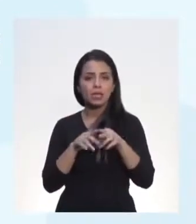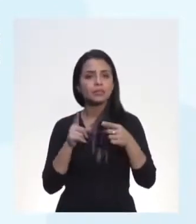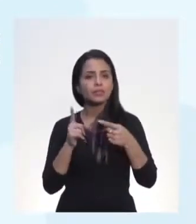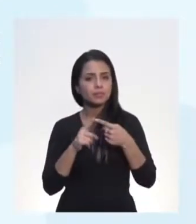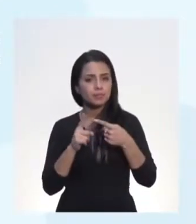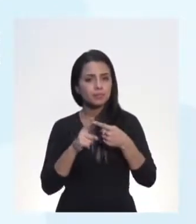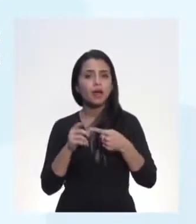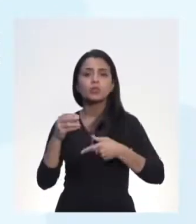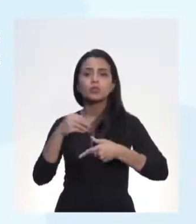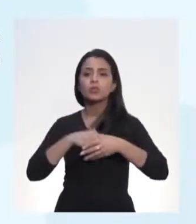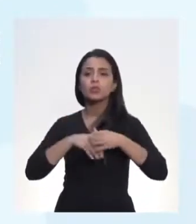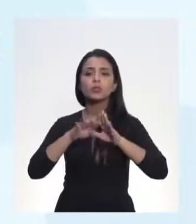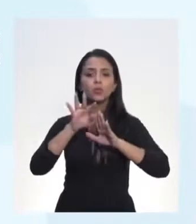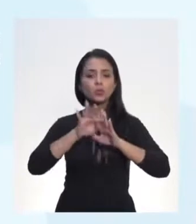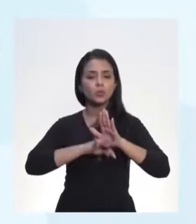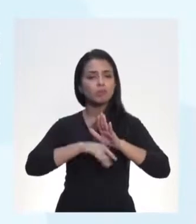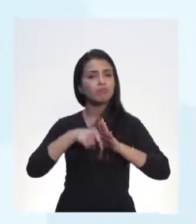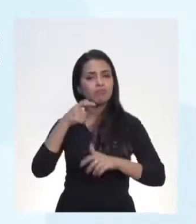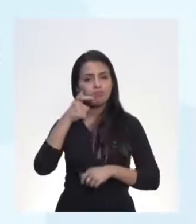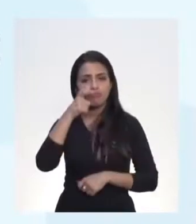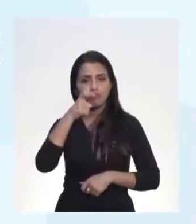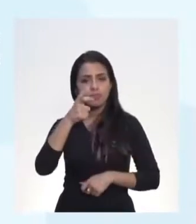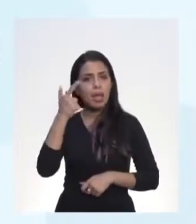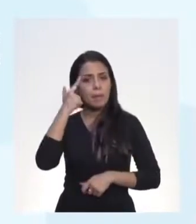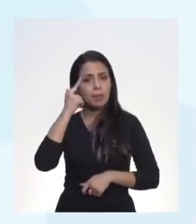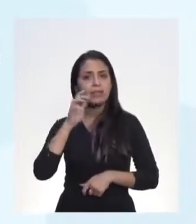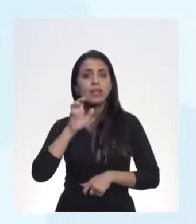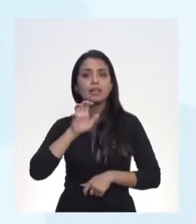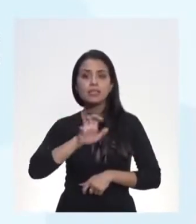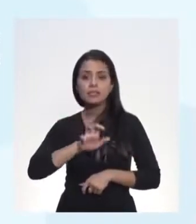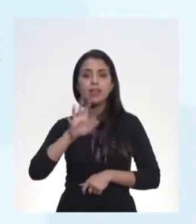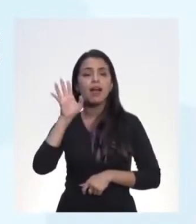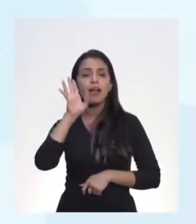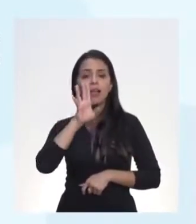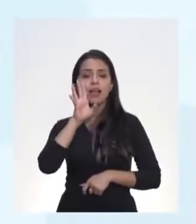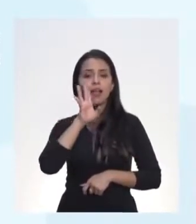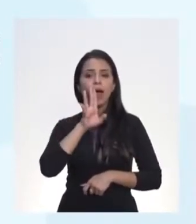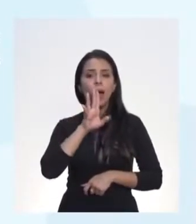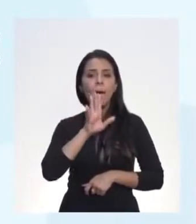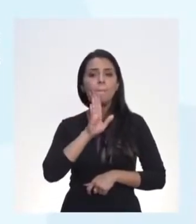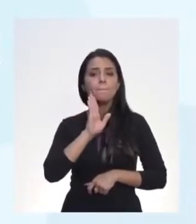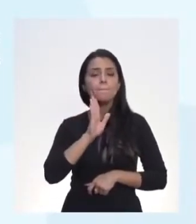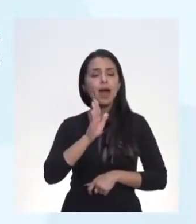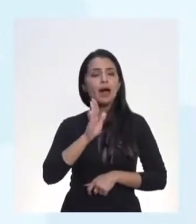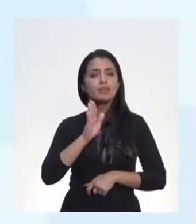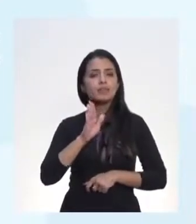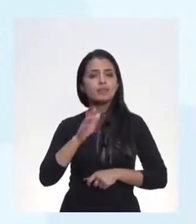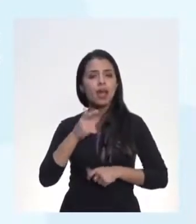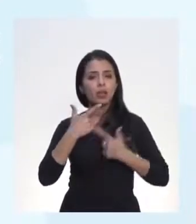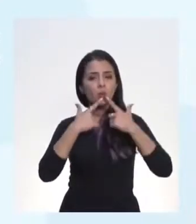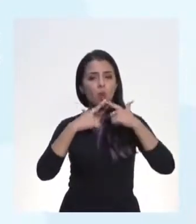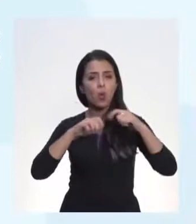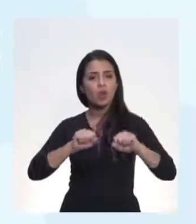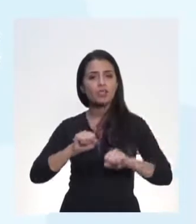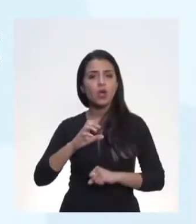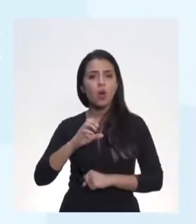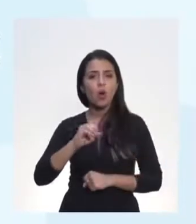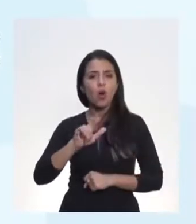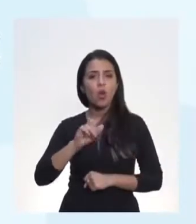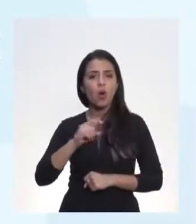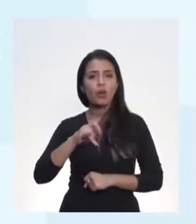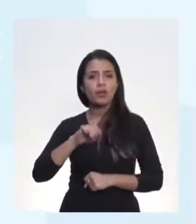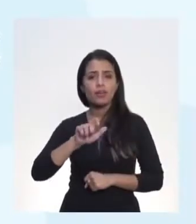bem interessante a gente pensar assim, que é legal, não colocar linguagem coloquial. Mas lembra que a gente falou de argumento